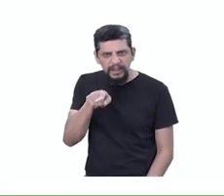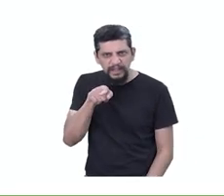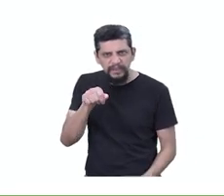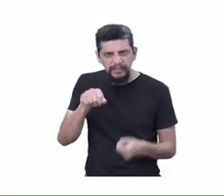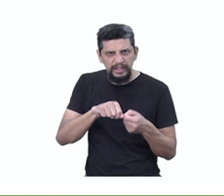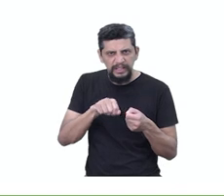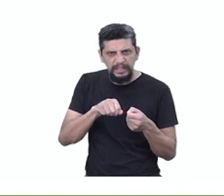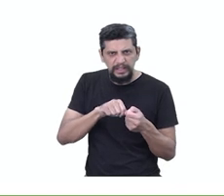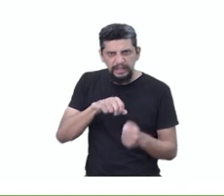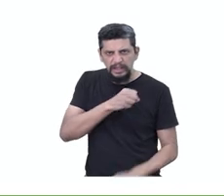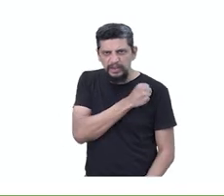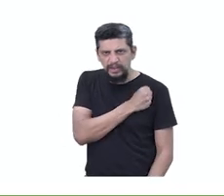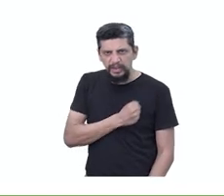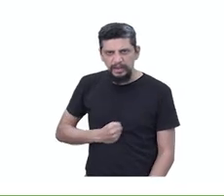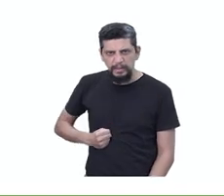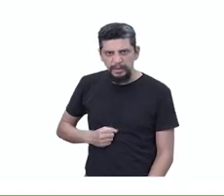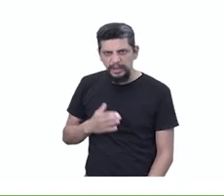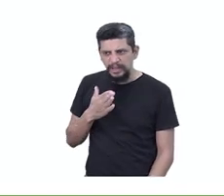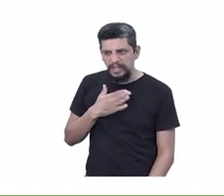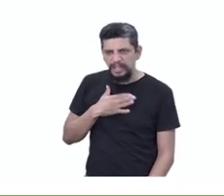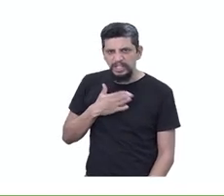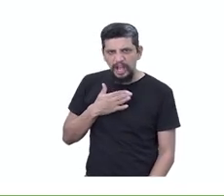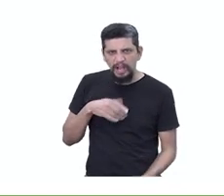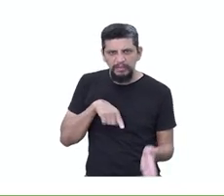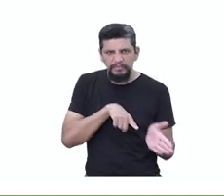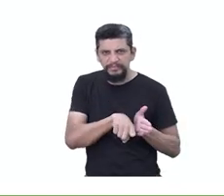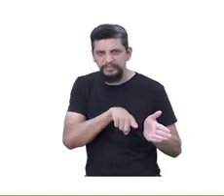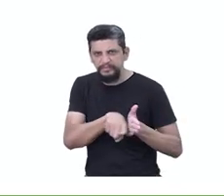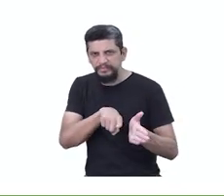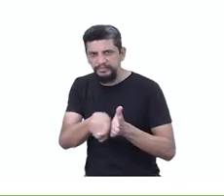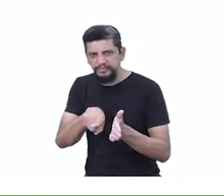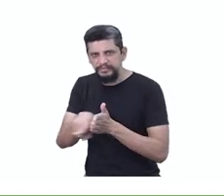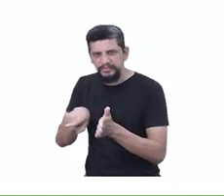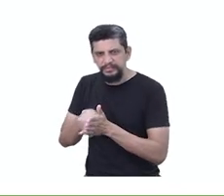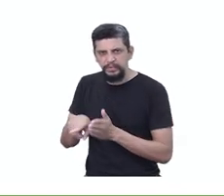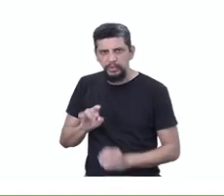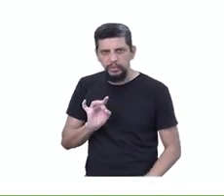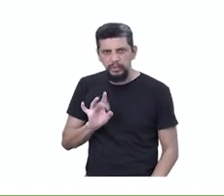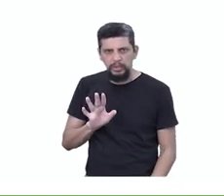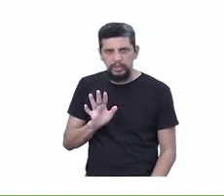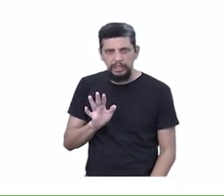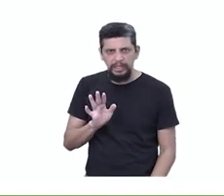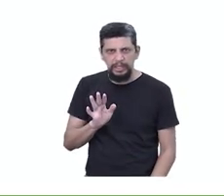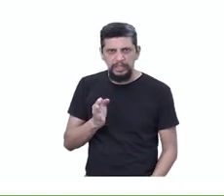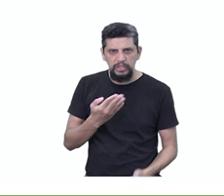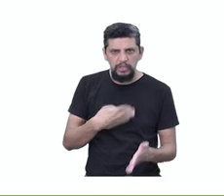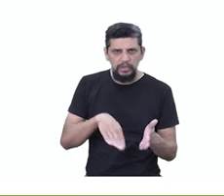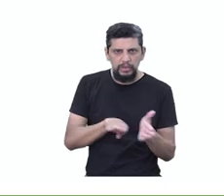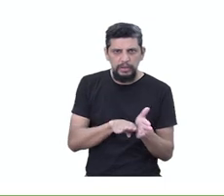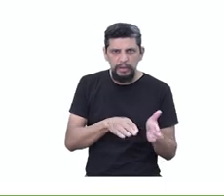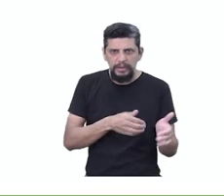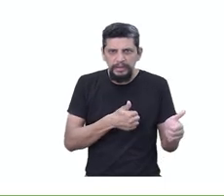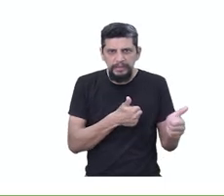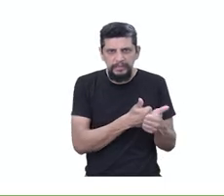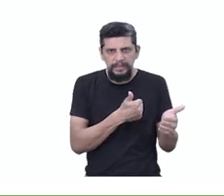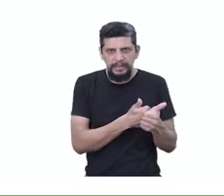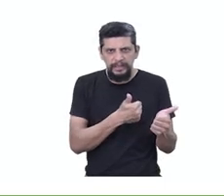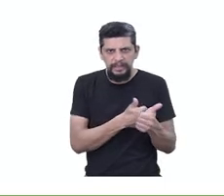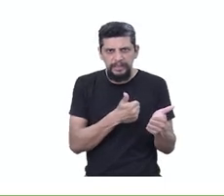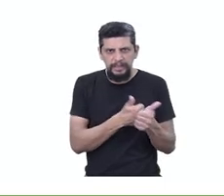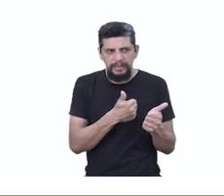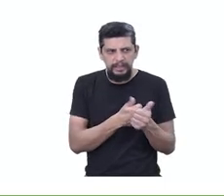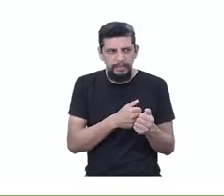Vocês fizeram cocô na mim? Já ia perguntando a pequena topeira, só que chegando mais perto, ela viu que